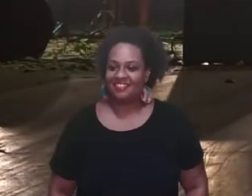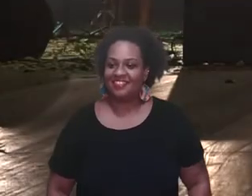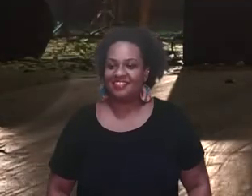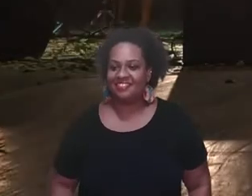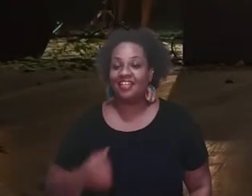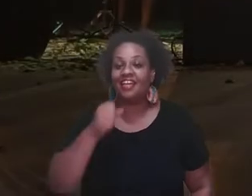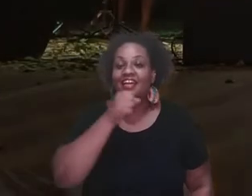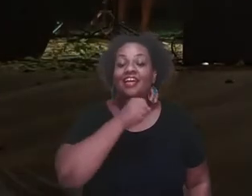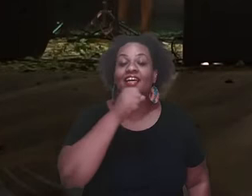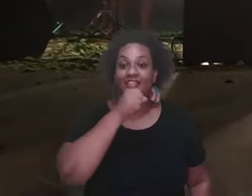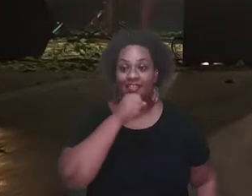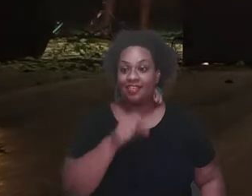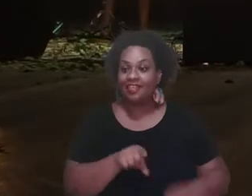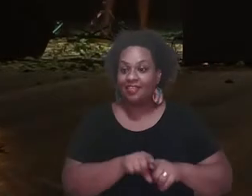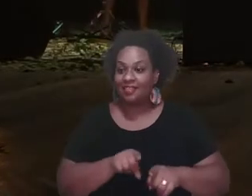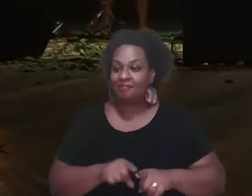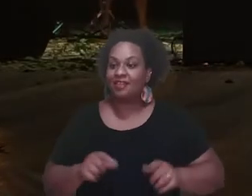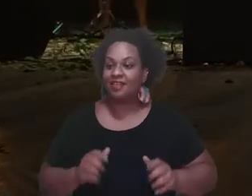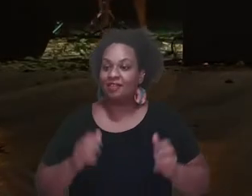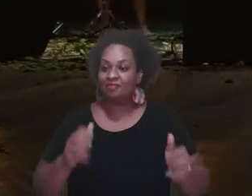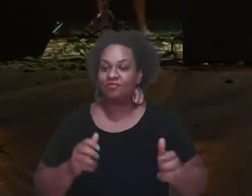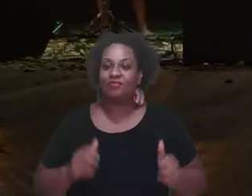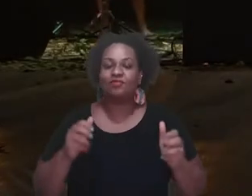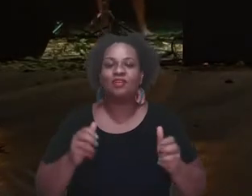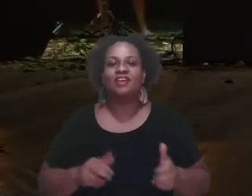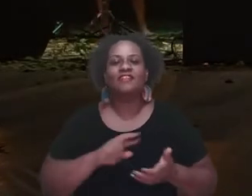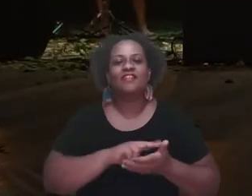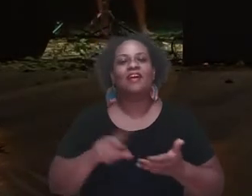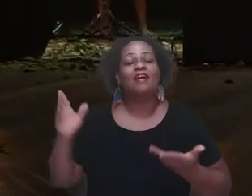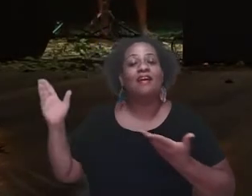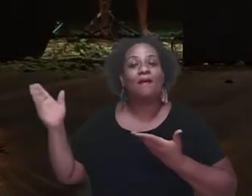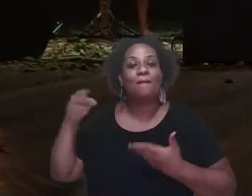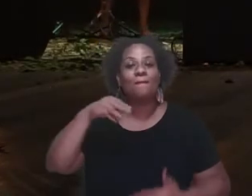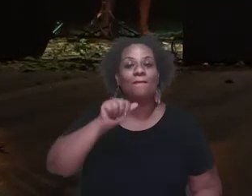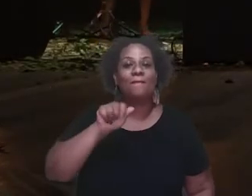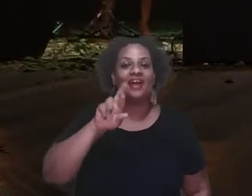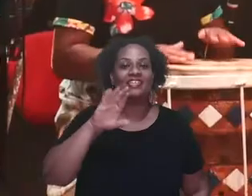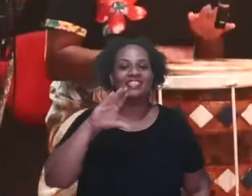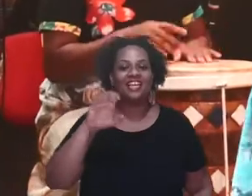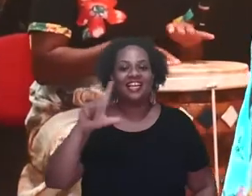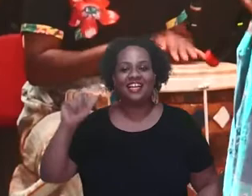a voz também não tava aqui ó tô cansar parcela